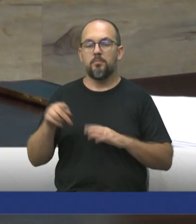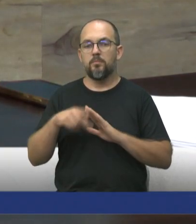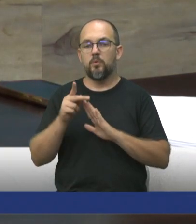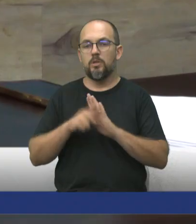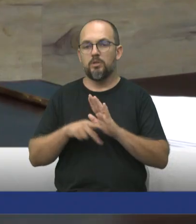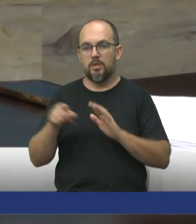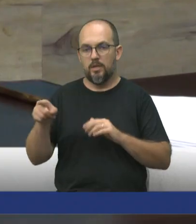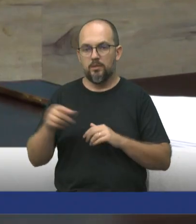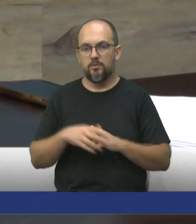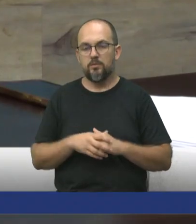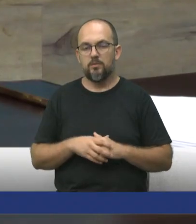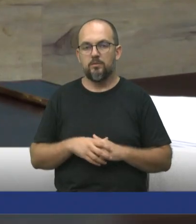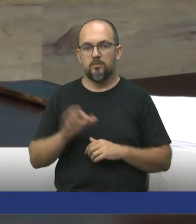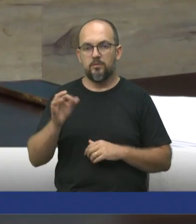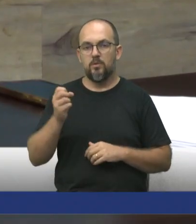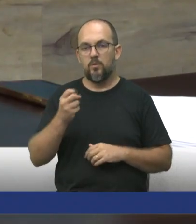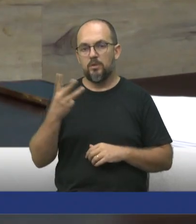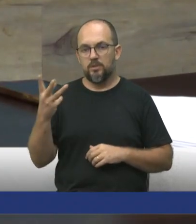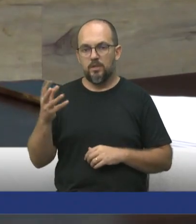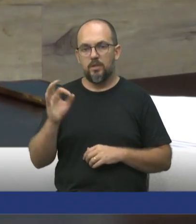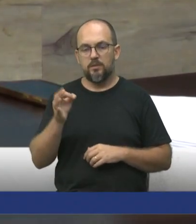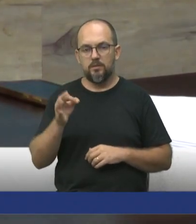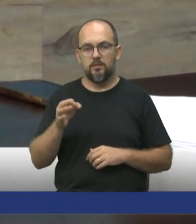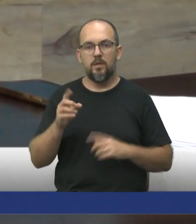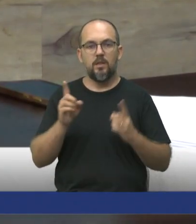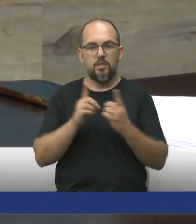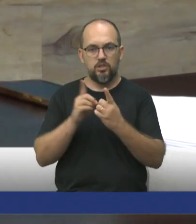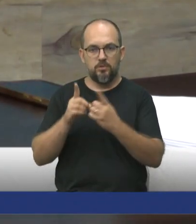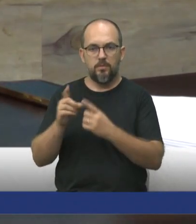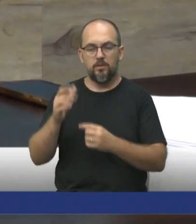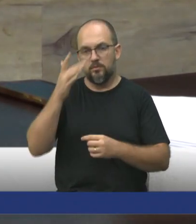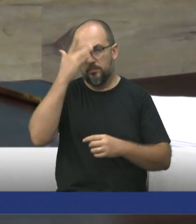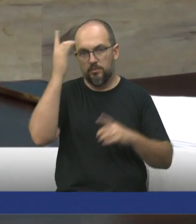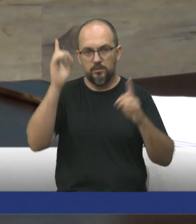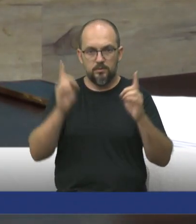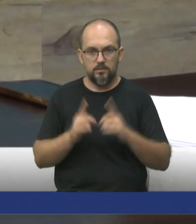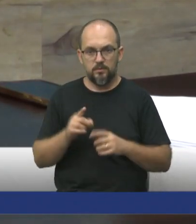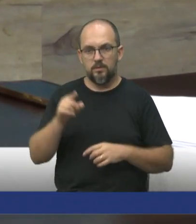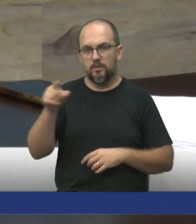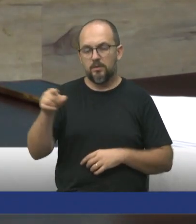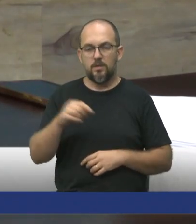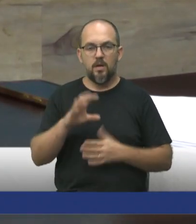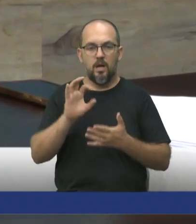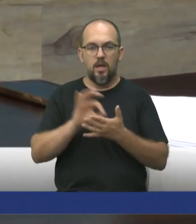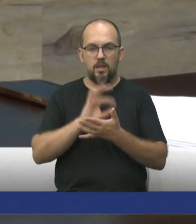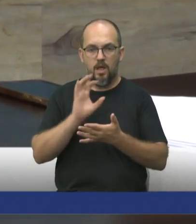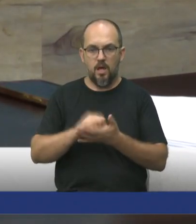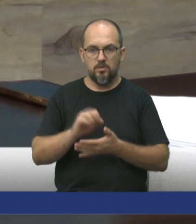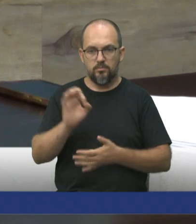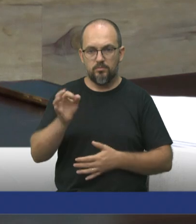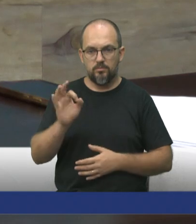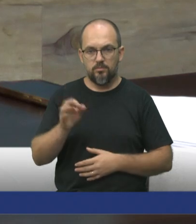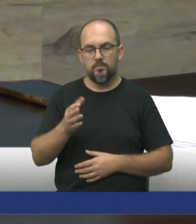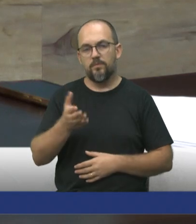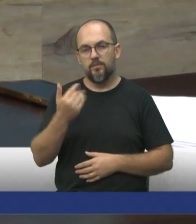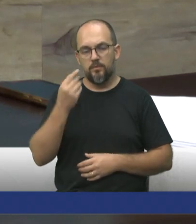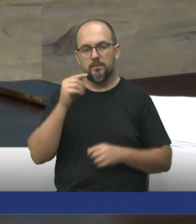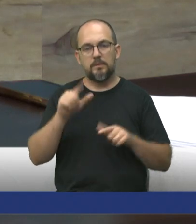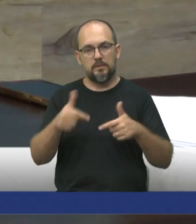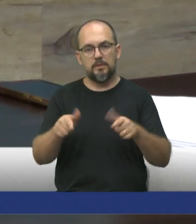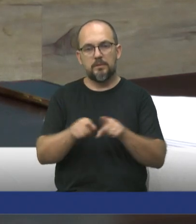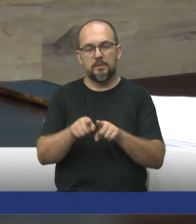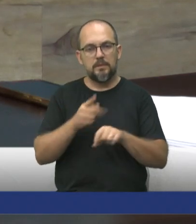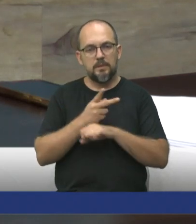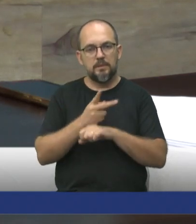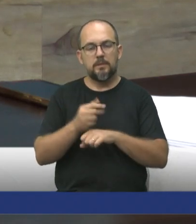projeto, exatamente, o número, os atendimentos, pessoas com deficiência no cadastro. Vamos também nos empenhar para buscar